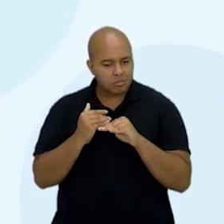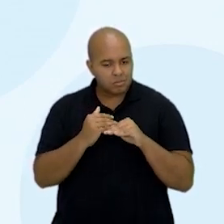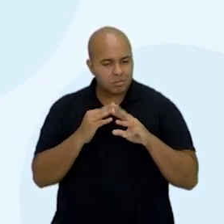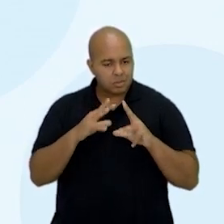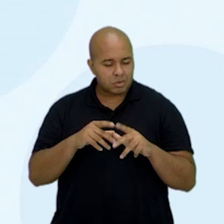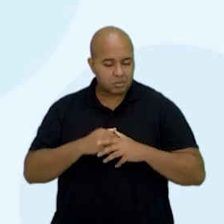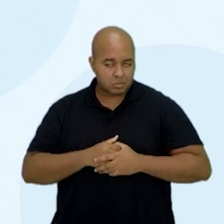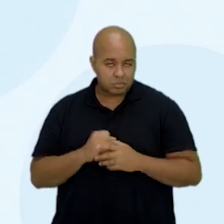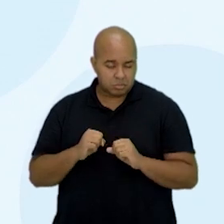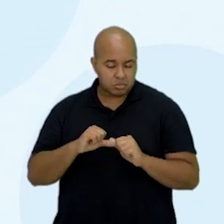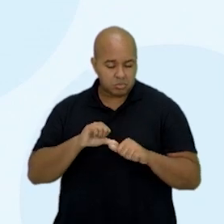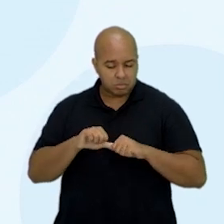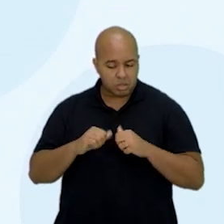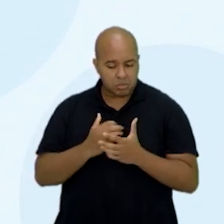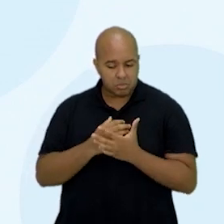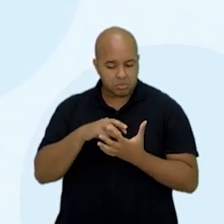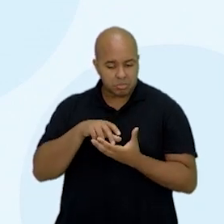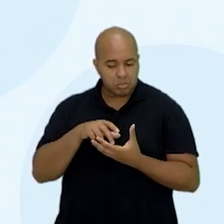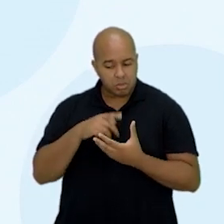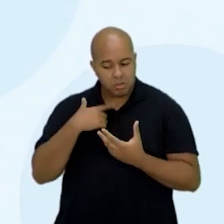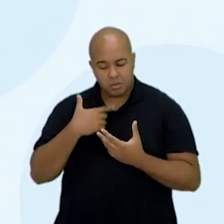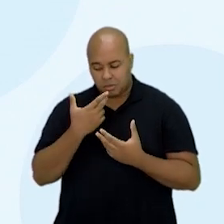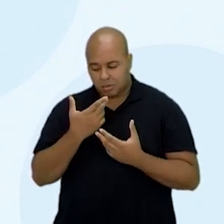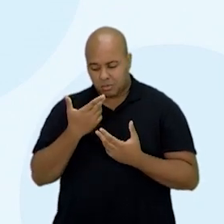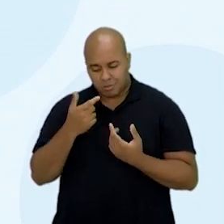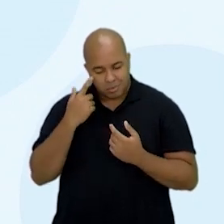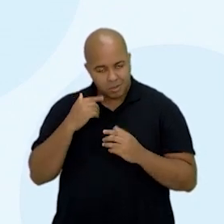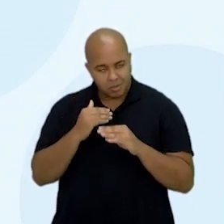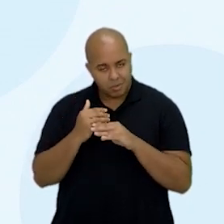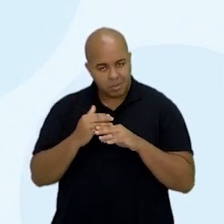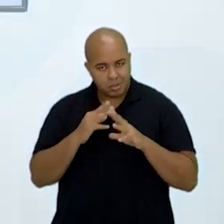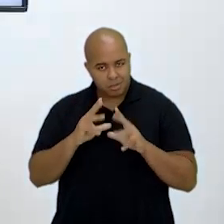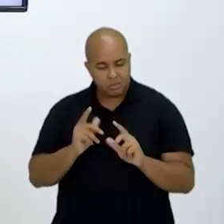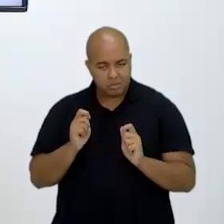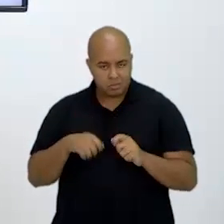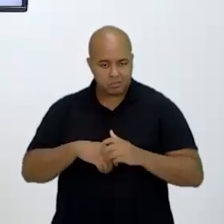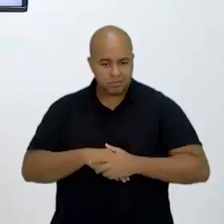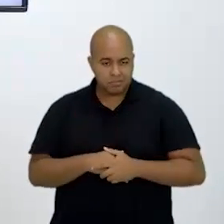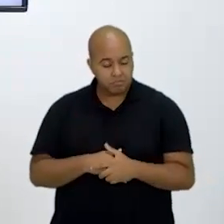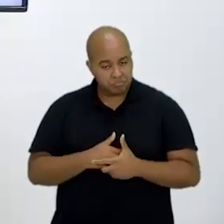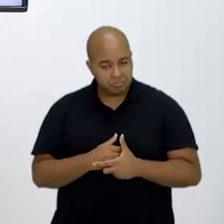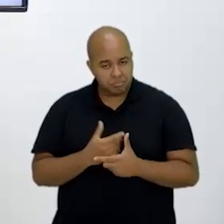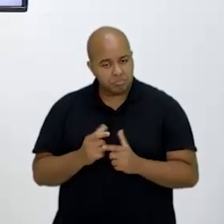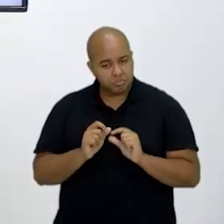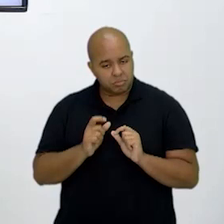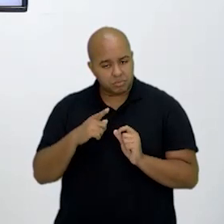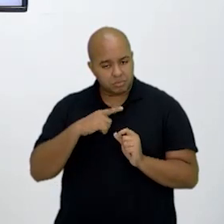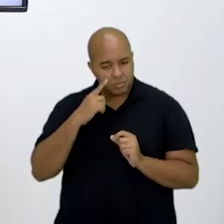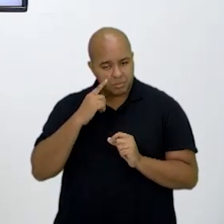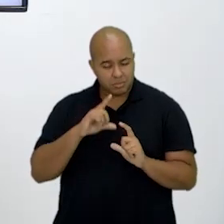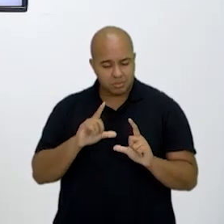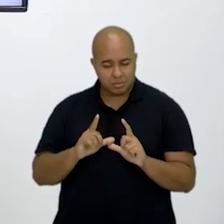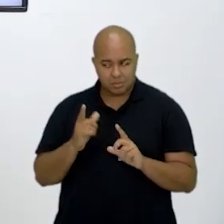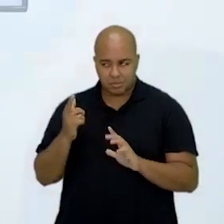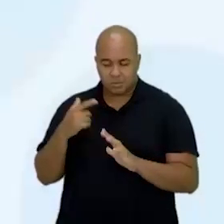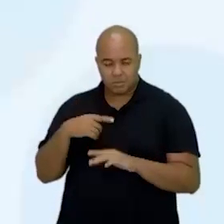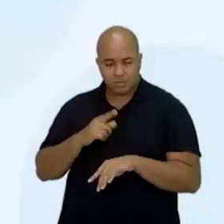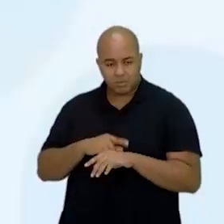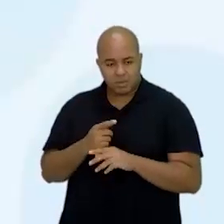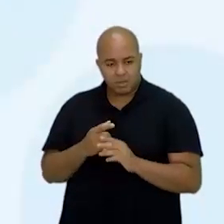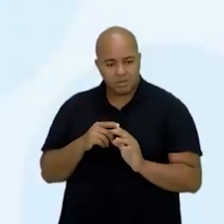se eu pudesse mudar uma coisa no mundo eu teria igualdade para todos então o que que nós temos aí nesse